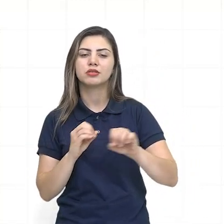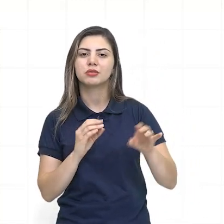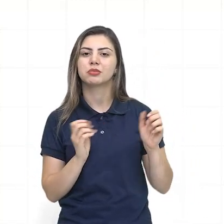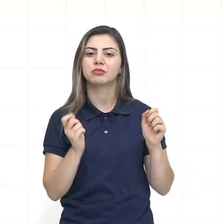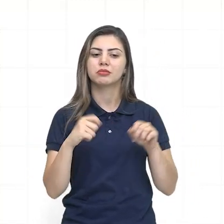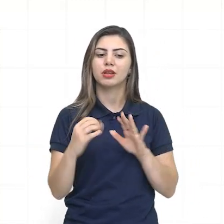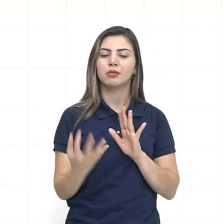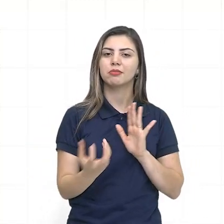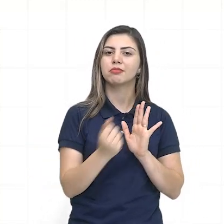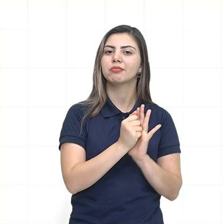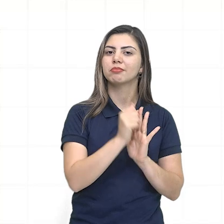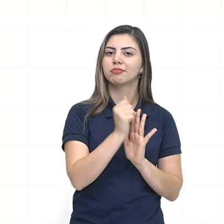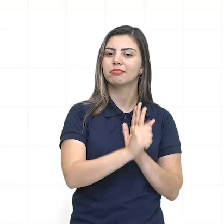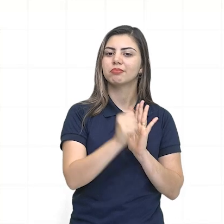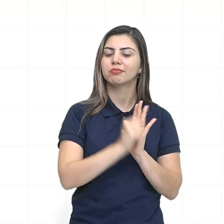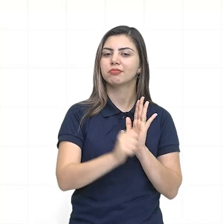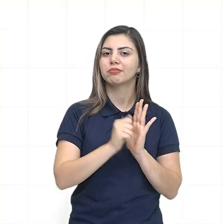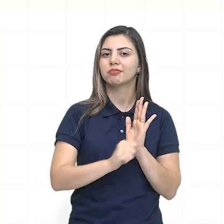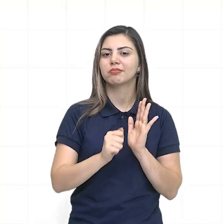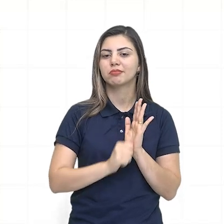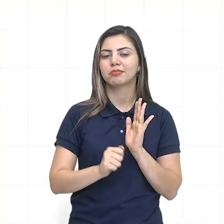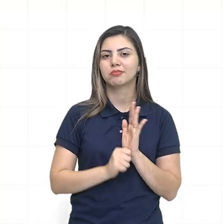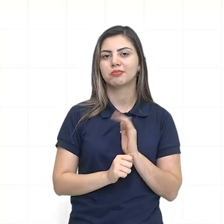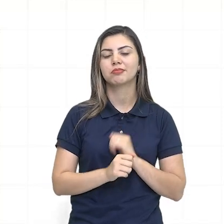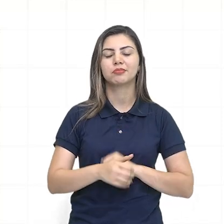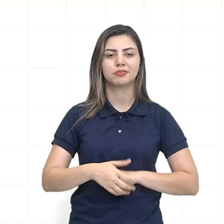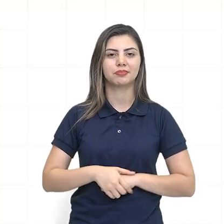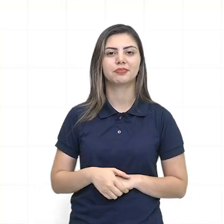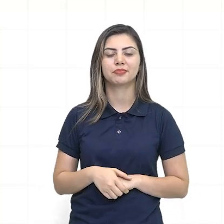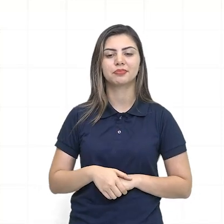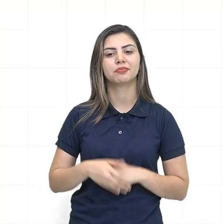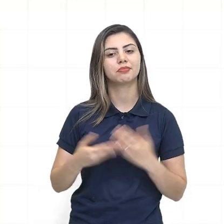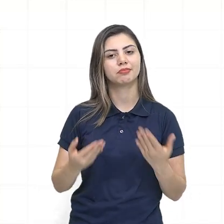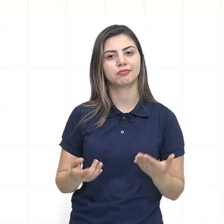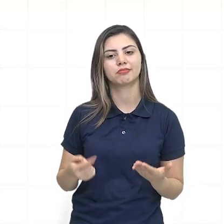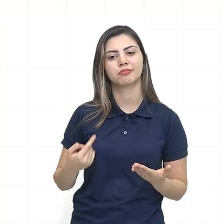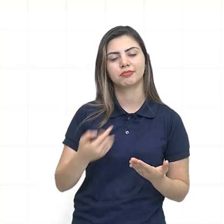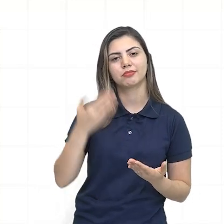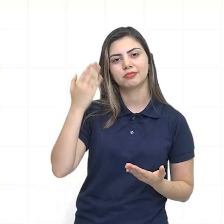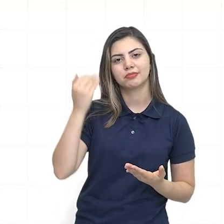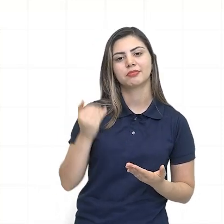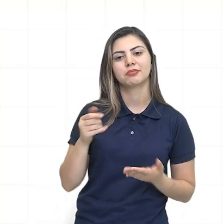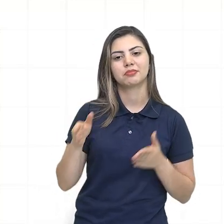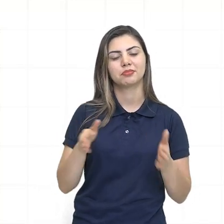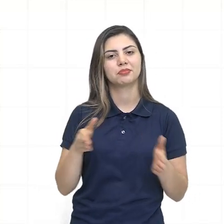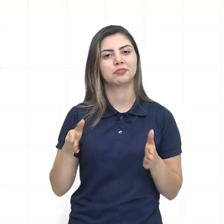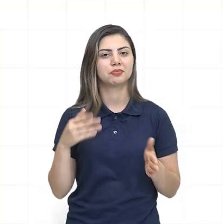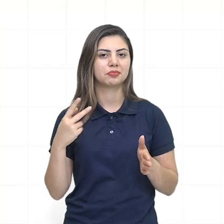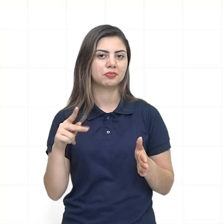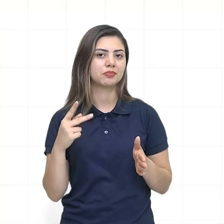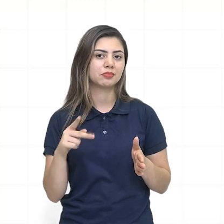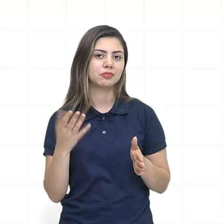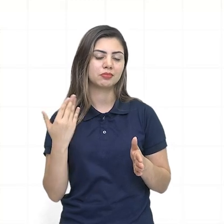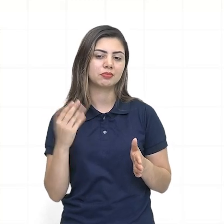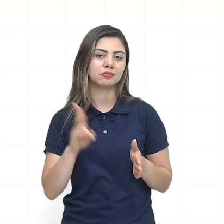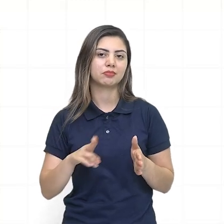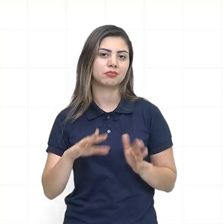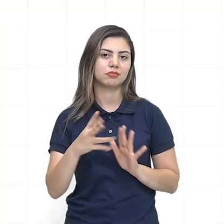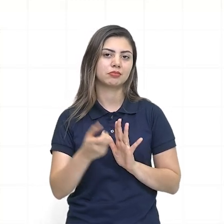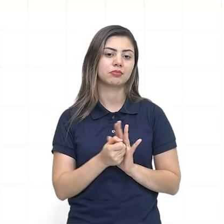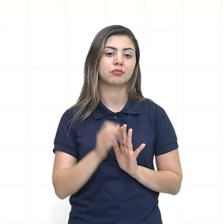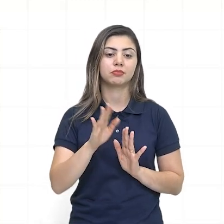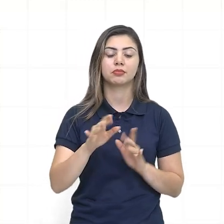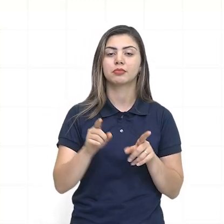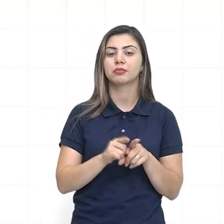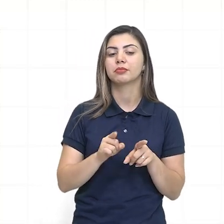ensinamentos sagrados, conforme o seu contexto, é claro, né? Mas um outro